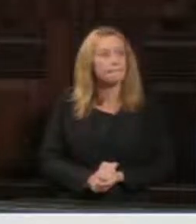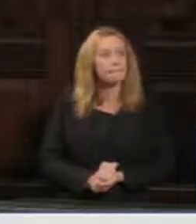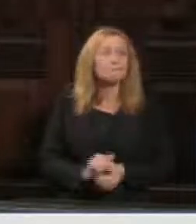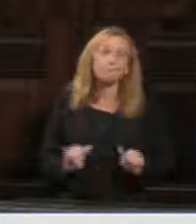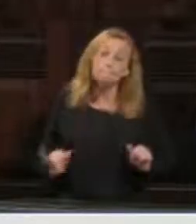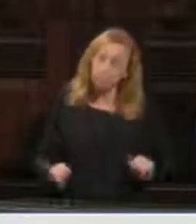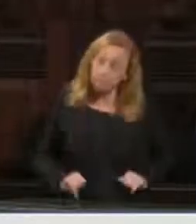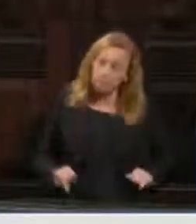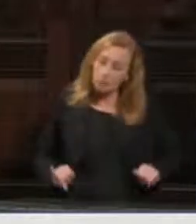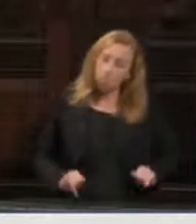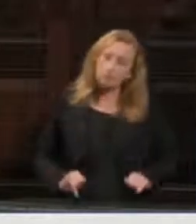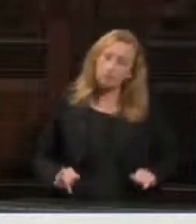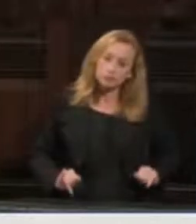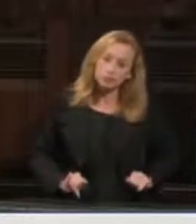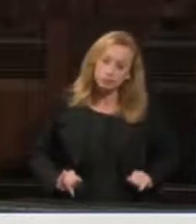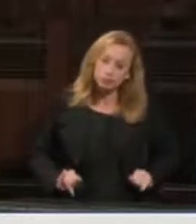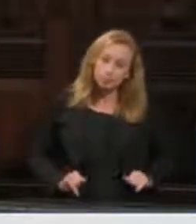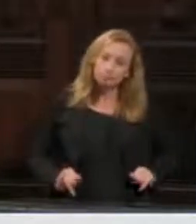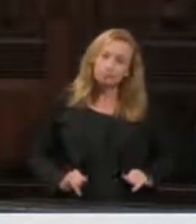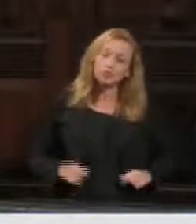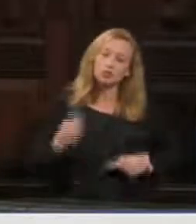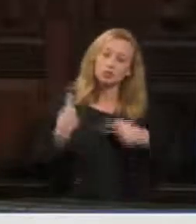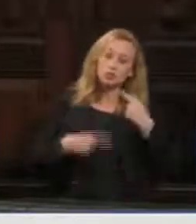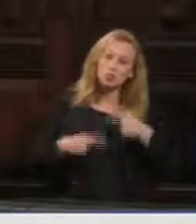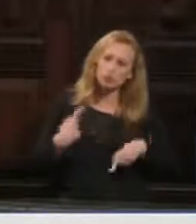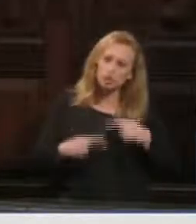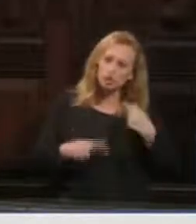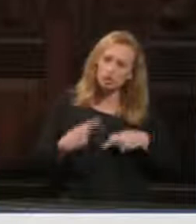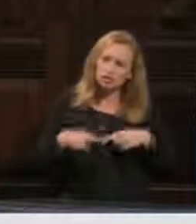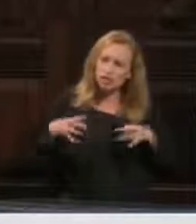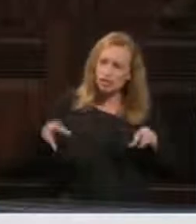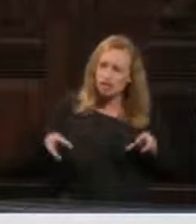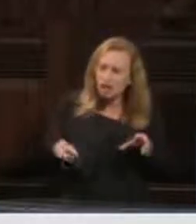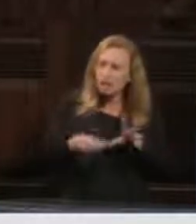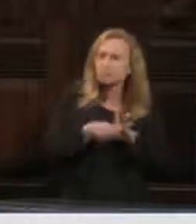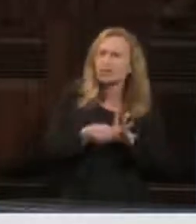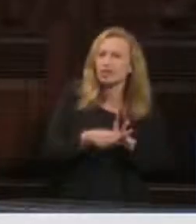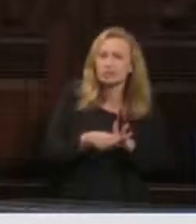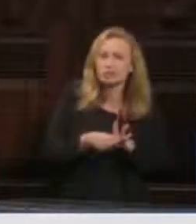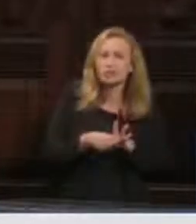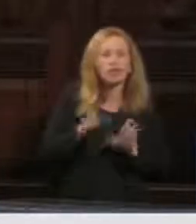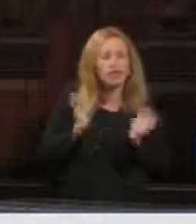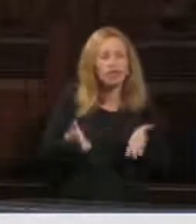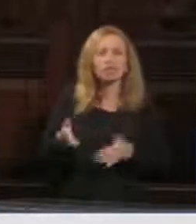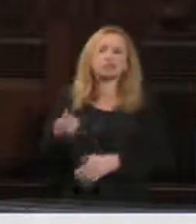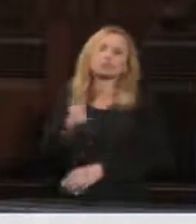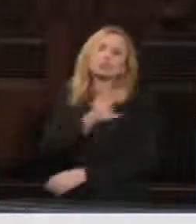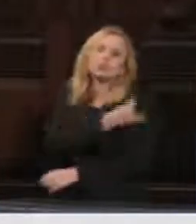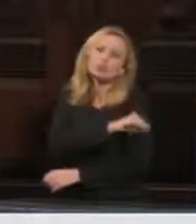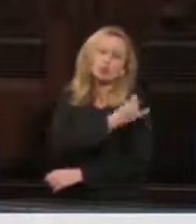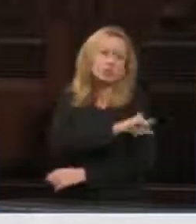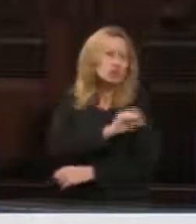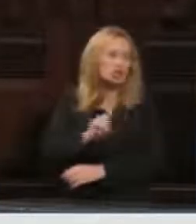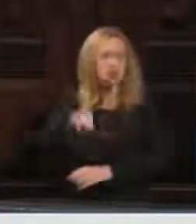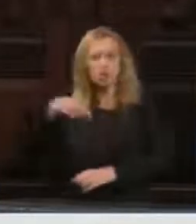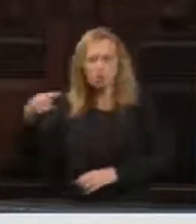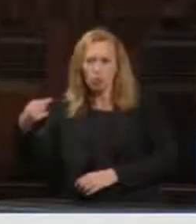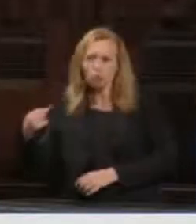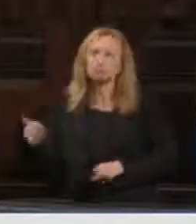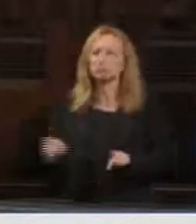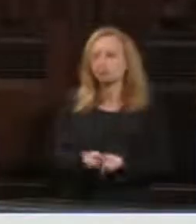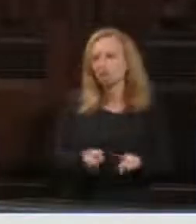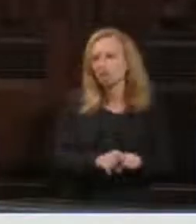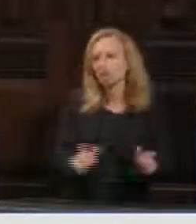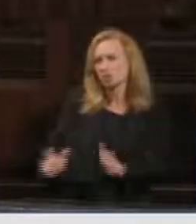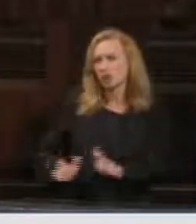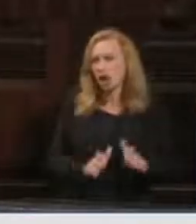sofre e muito com a política que é implementada não só aqui no Rio de Janeiro, mas em vários municípios